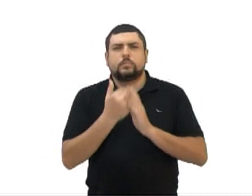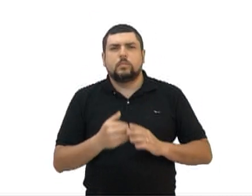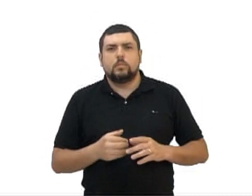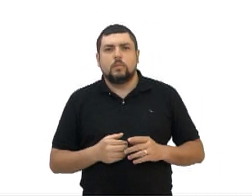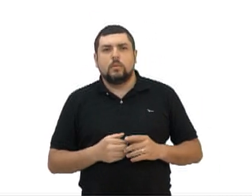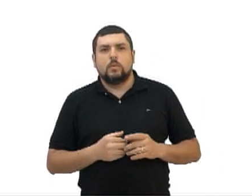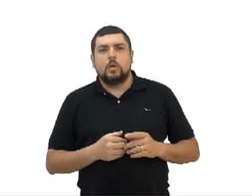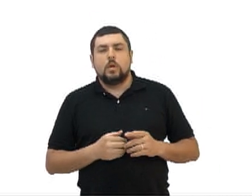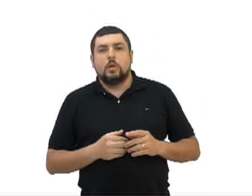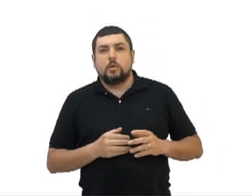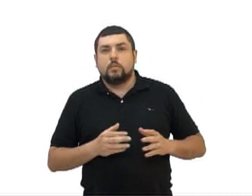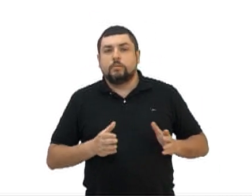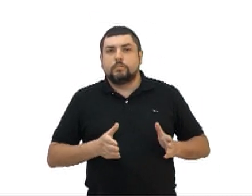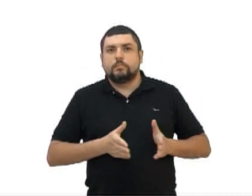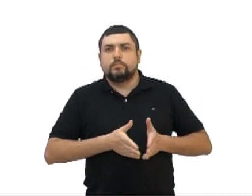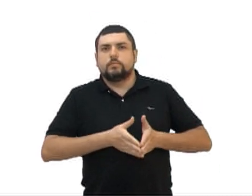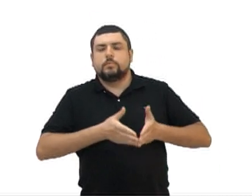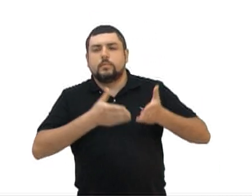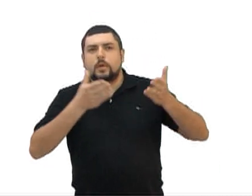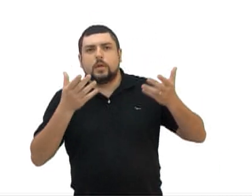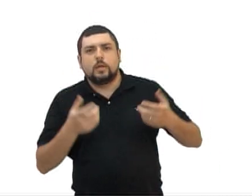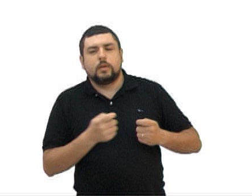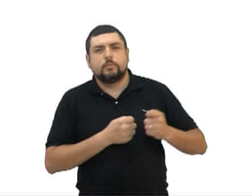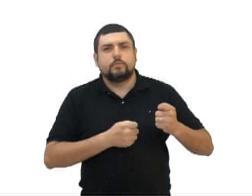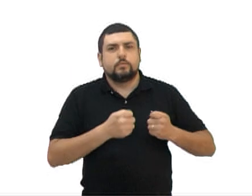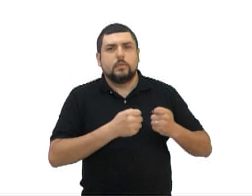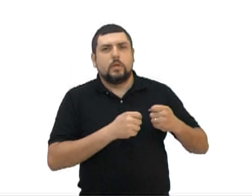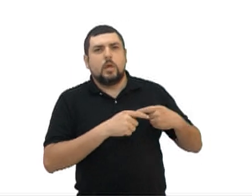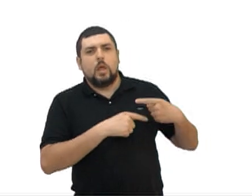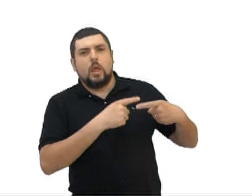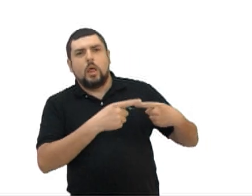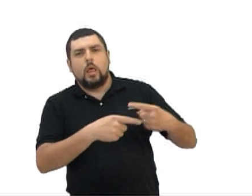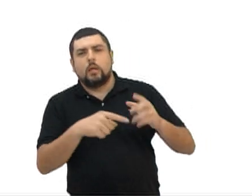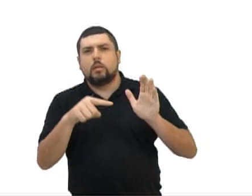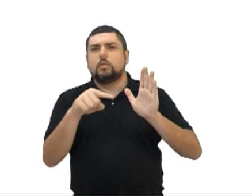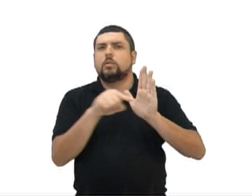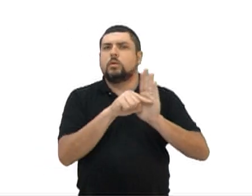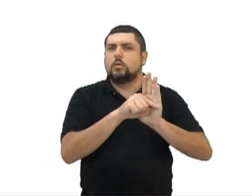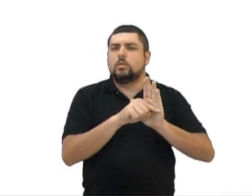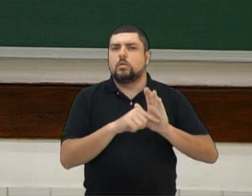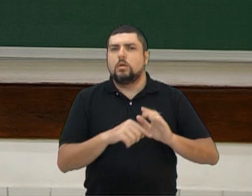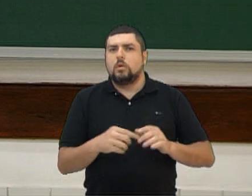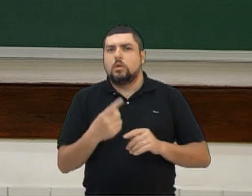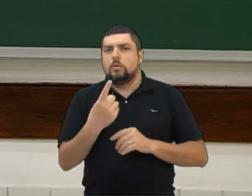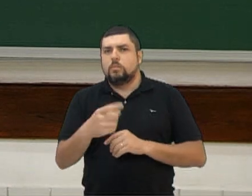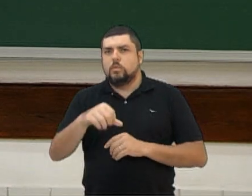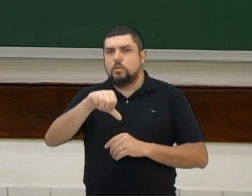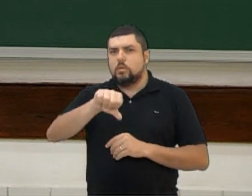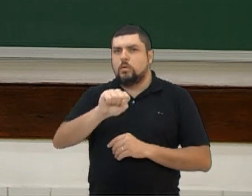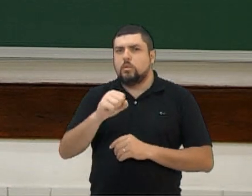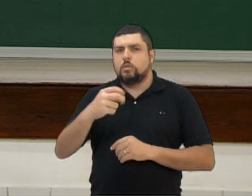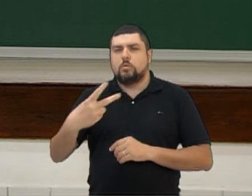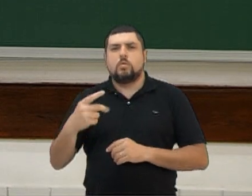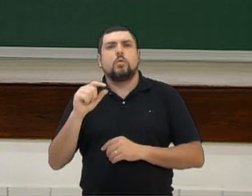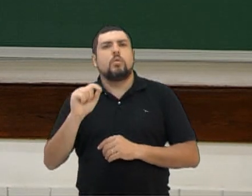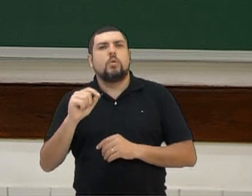econômico vão começar a aparecer, e aí em 1982 tem um evento político bastante importante que fala